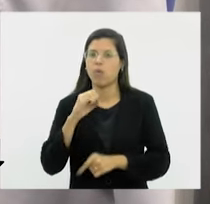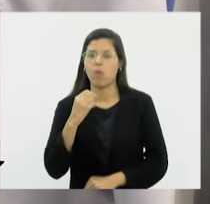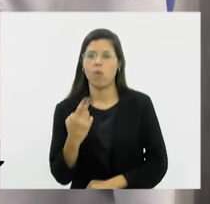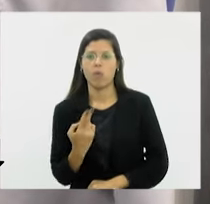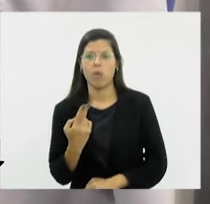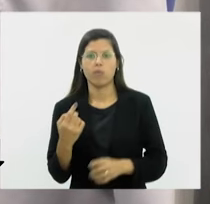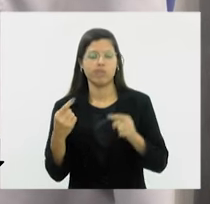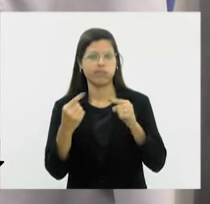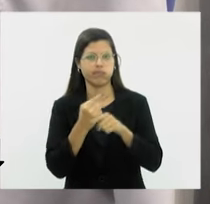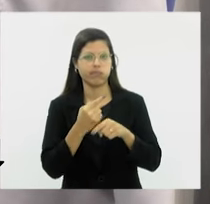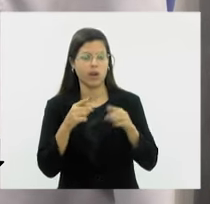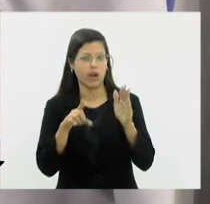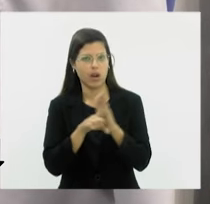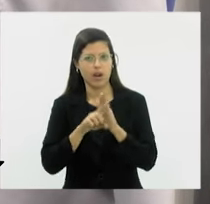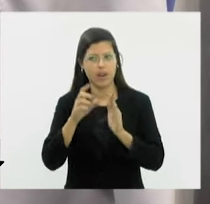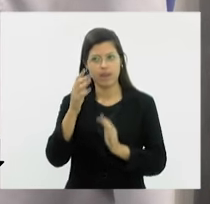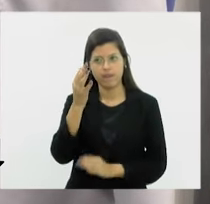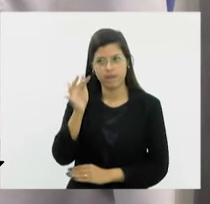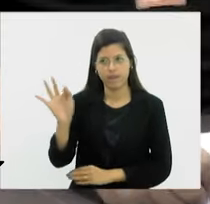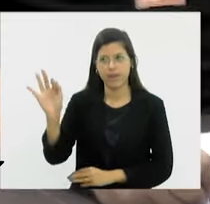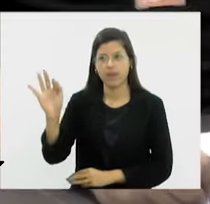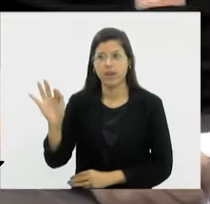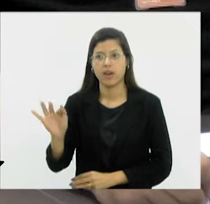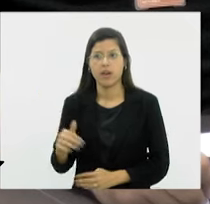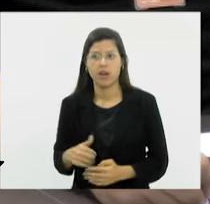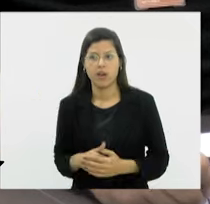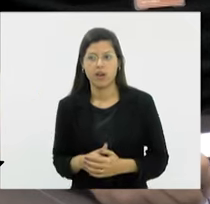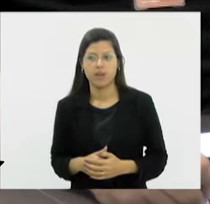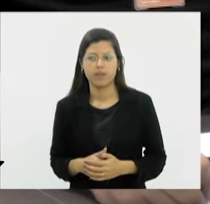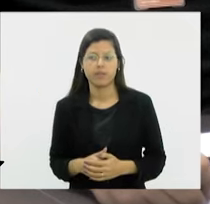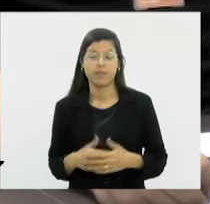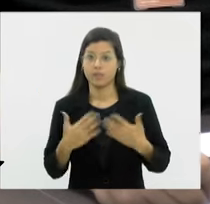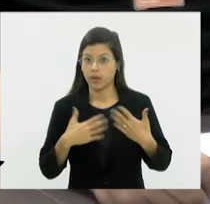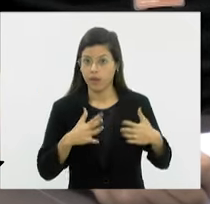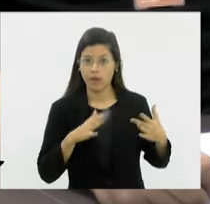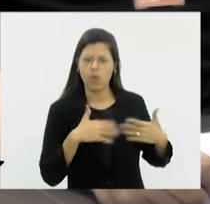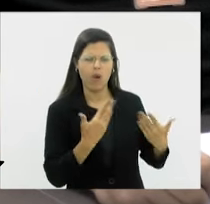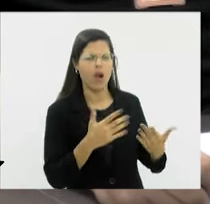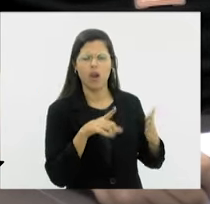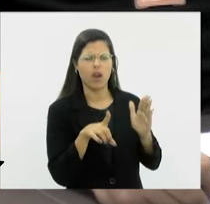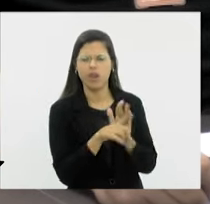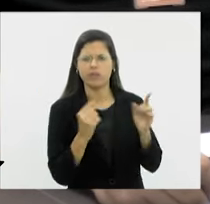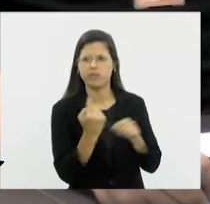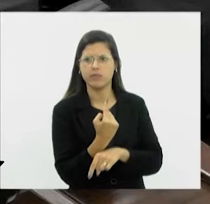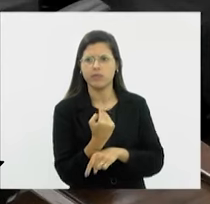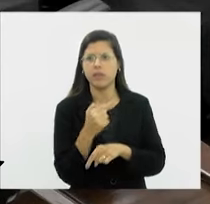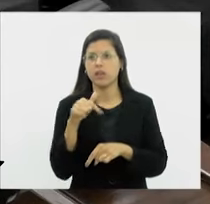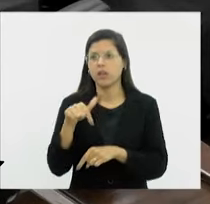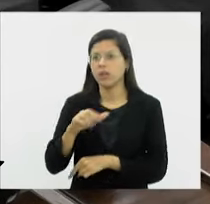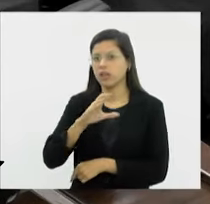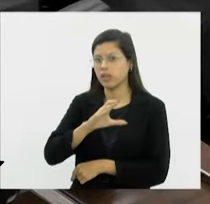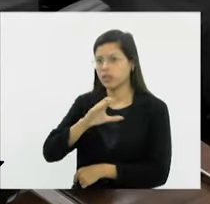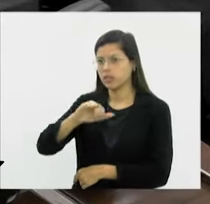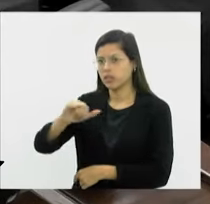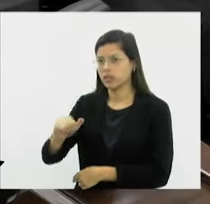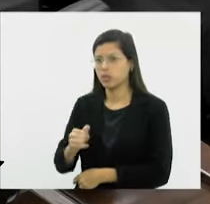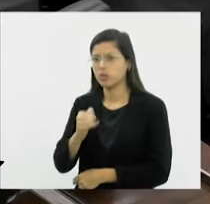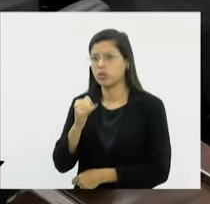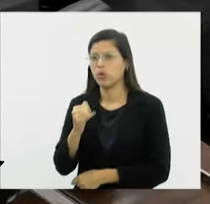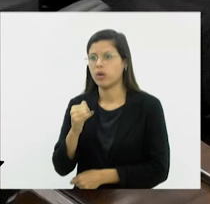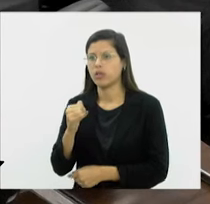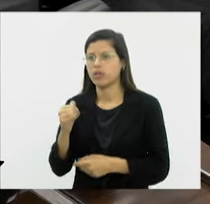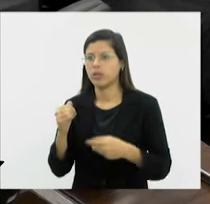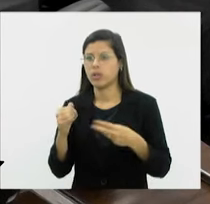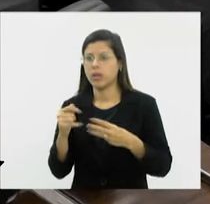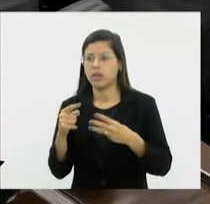quando contraria a lei federal superior. Mas qual é a lei federal que está contrariando? E a gente dá nós damos na CCJ, habitualmente, a